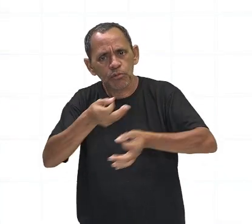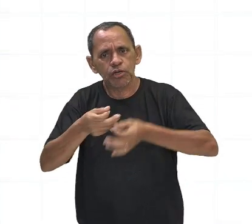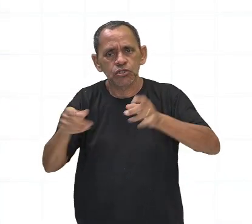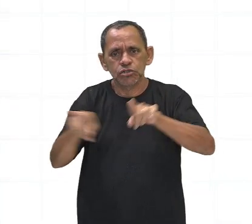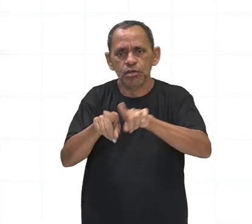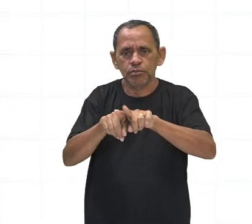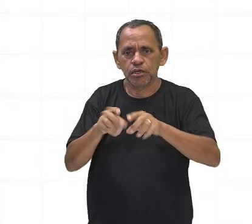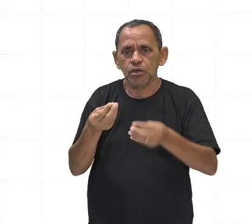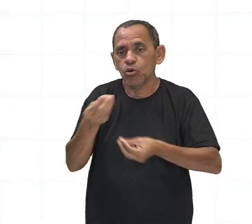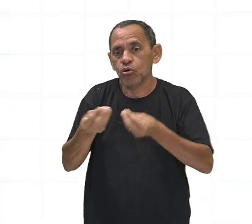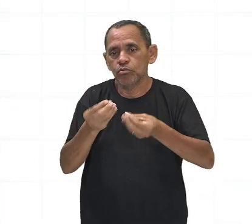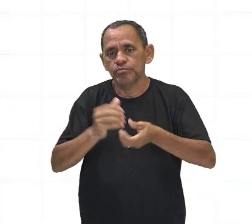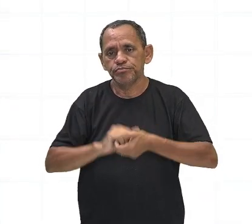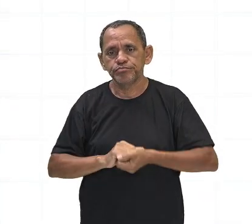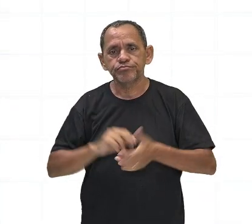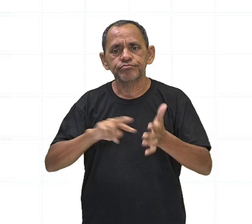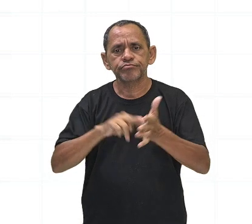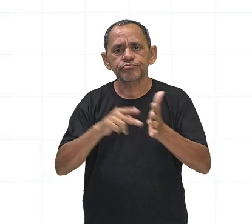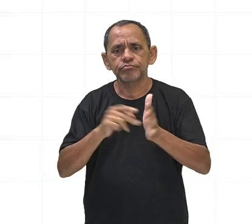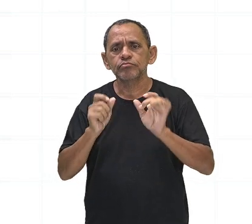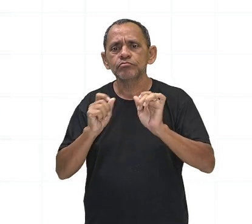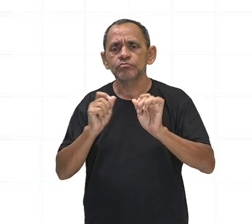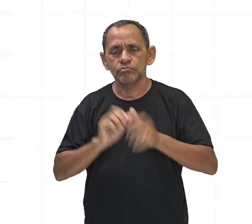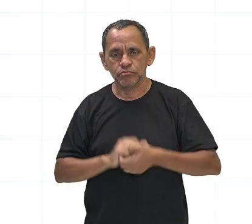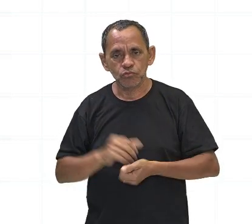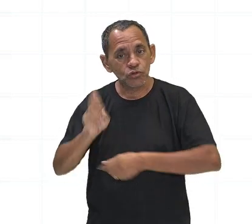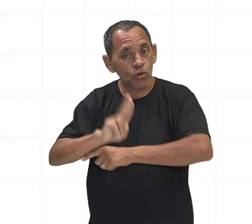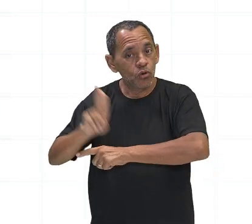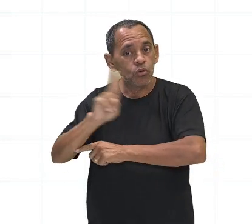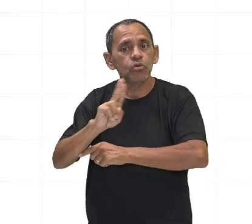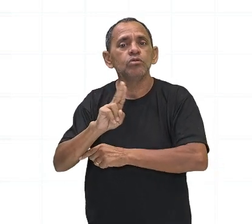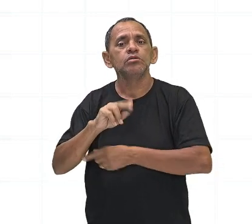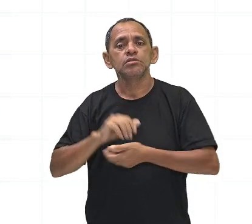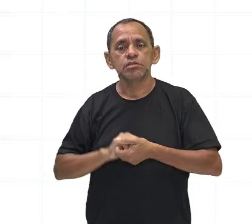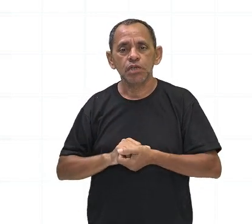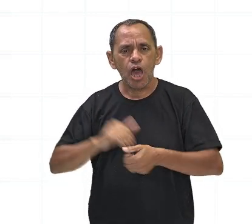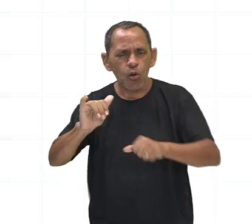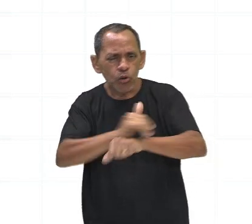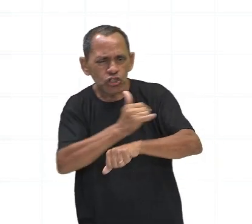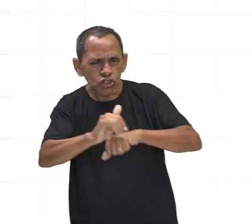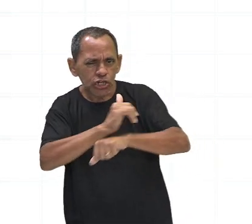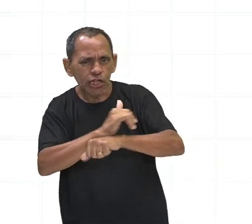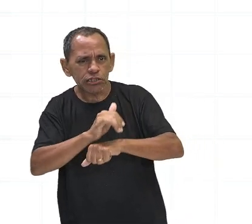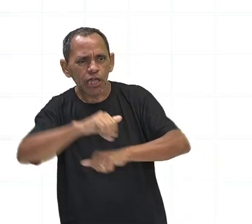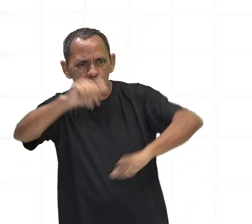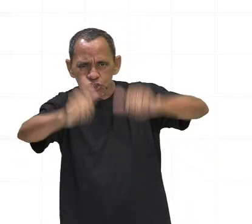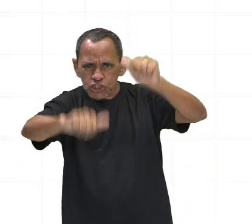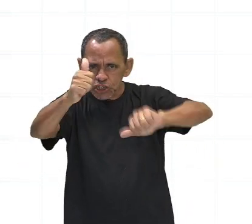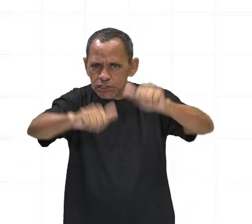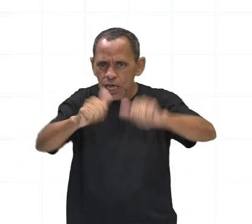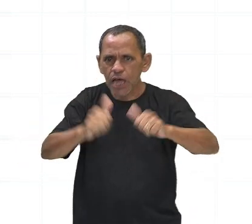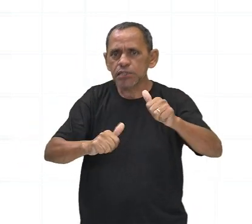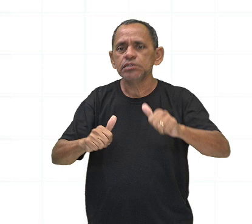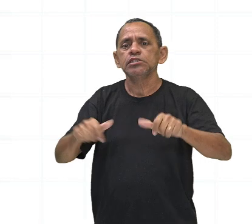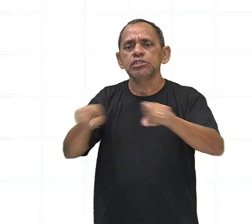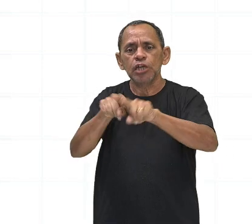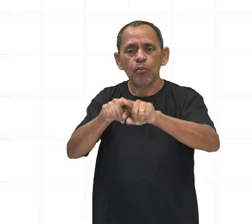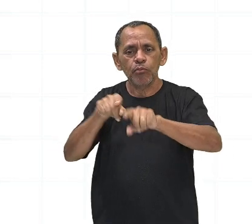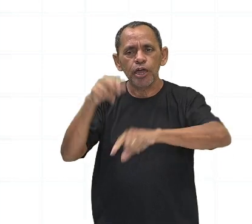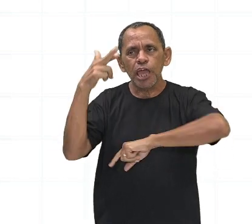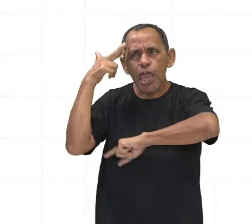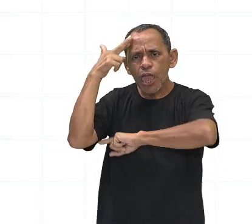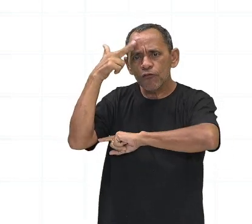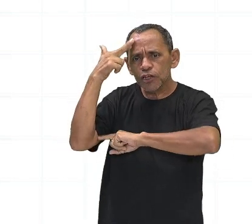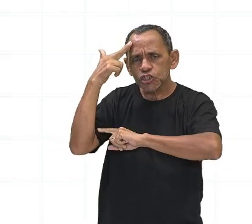Posicionar-se criticamente significa adotar uma abordagem analítica, tá? E reflexiva